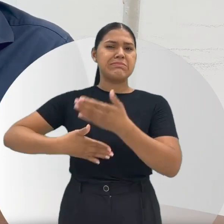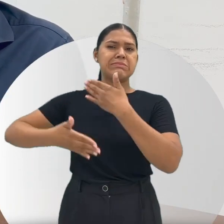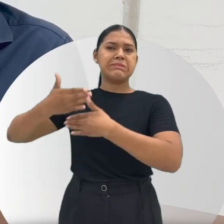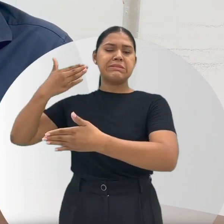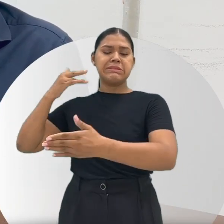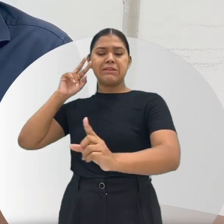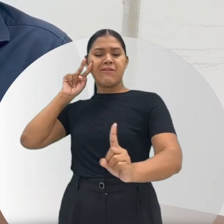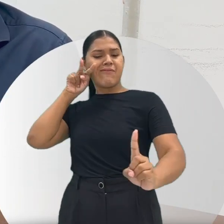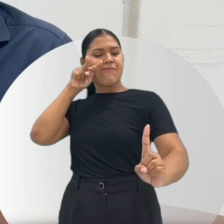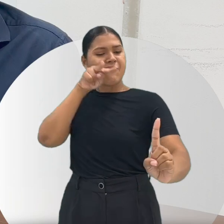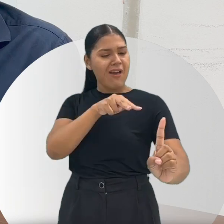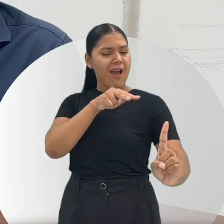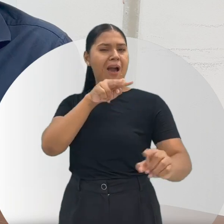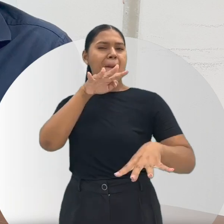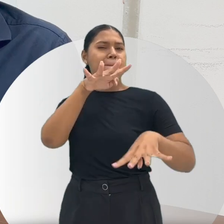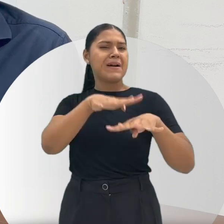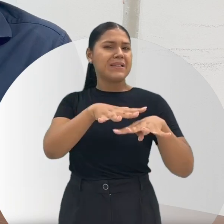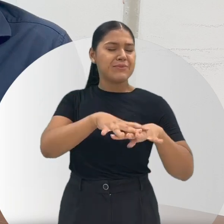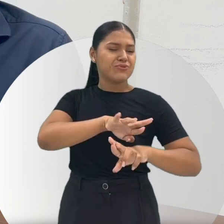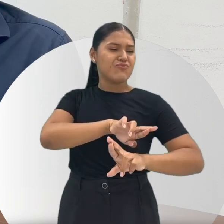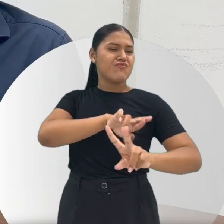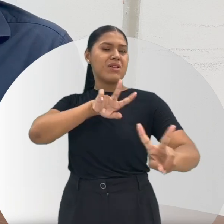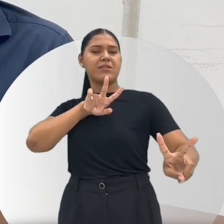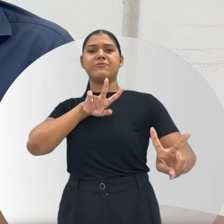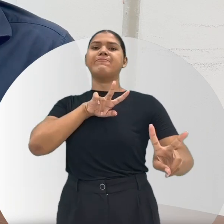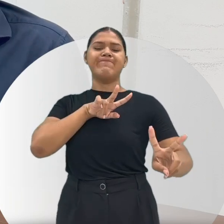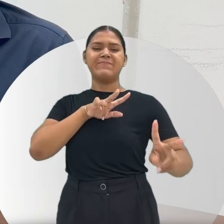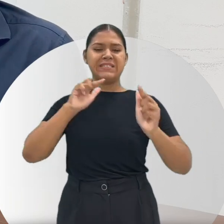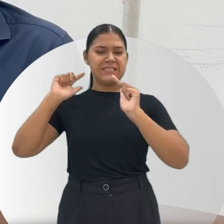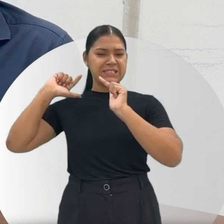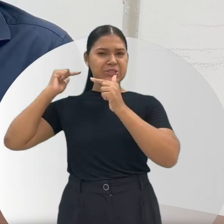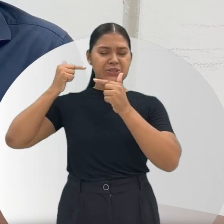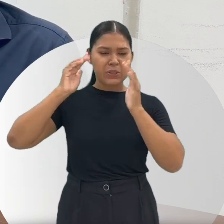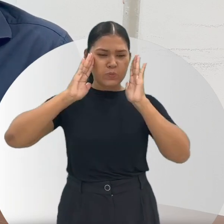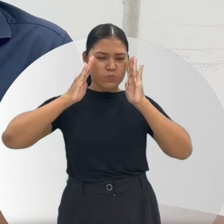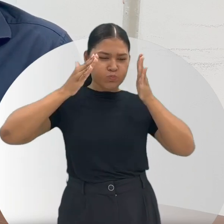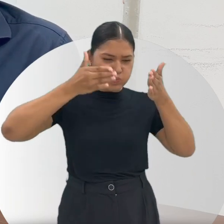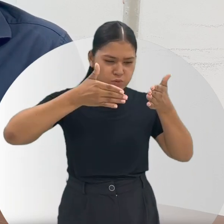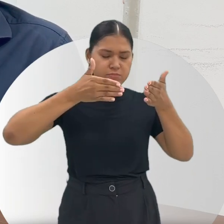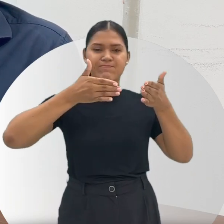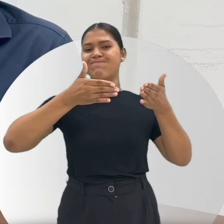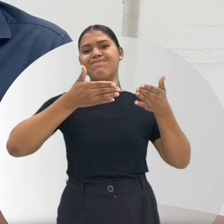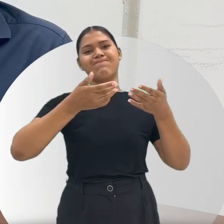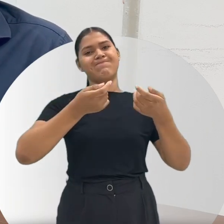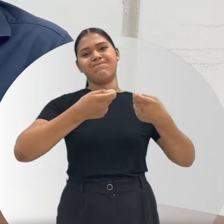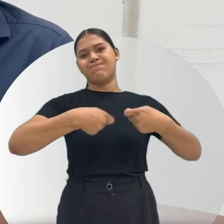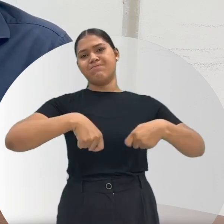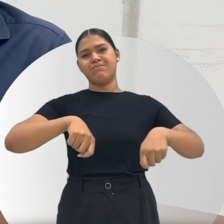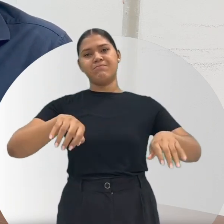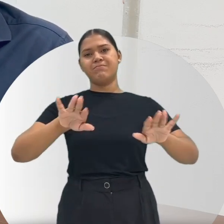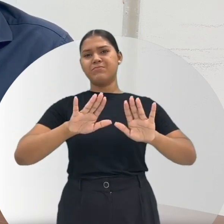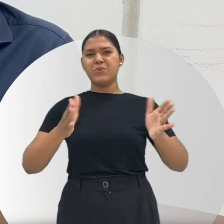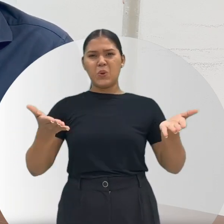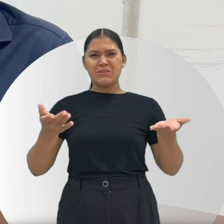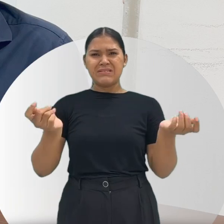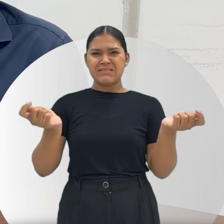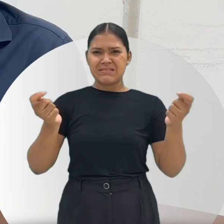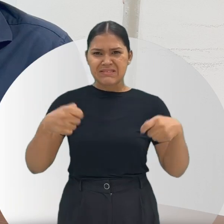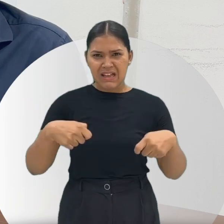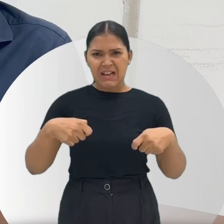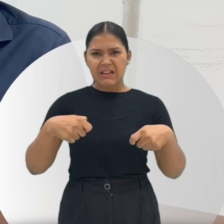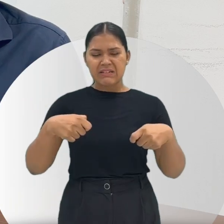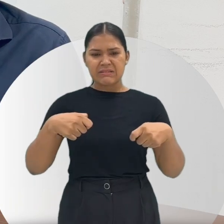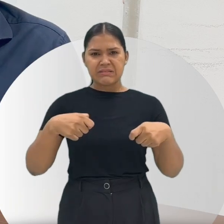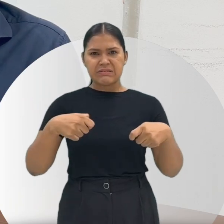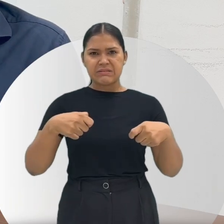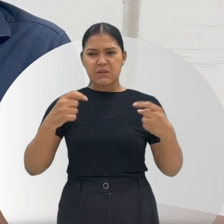nós temos hoje, que está se assentando, né? Um olhar muito tradicional, muito rigoroso. E hoje eu não preciso competir com esse olhar,